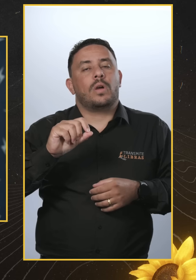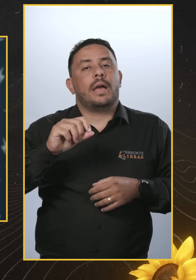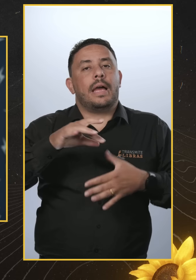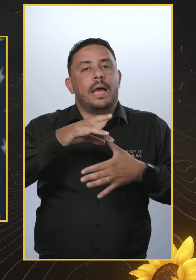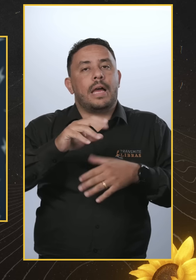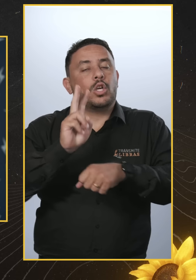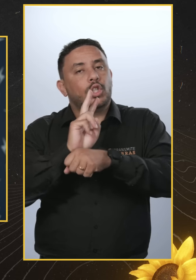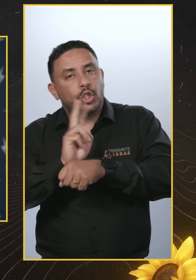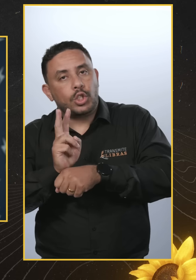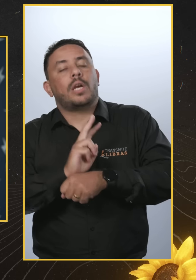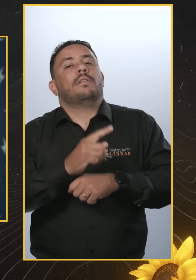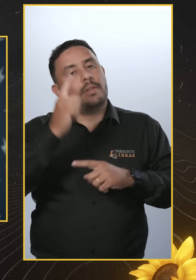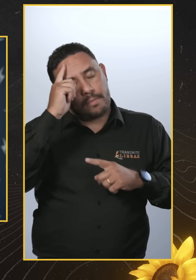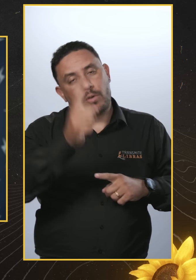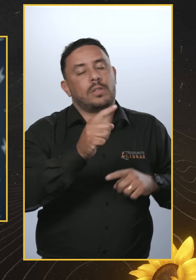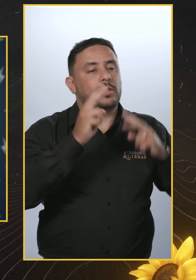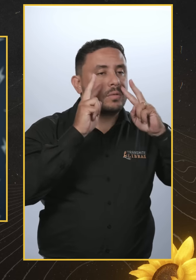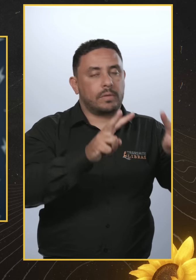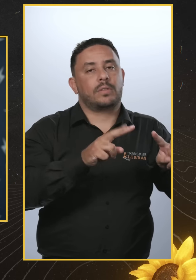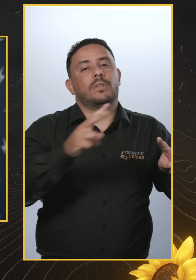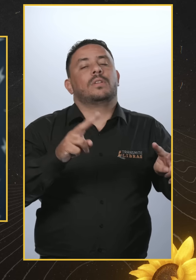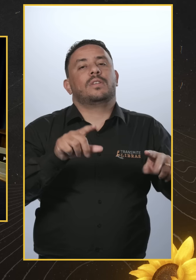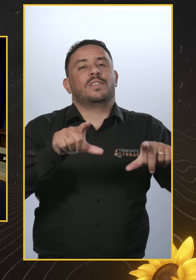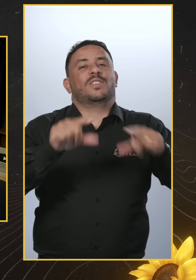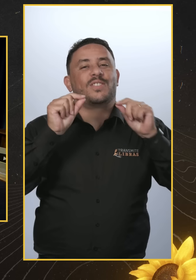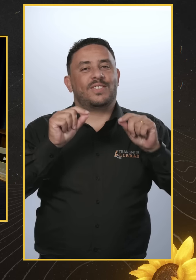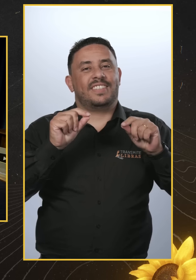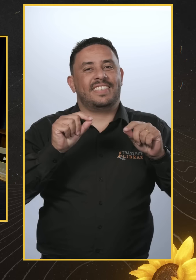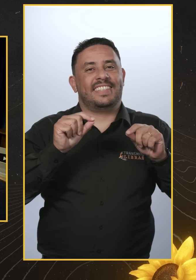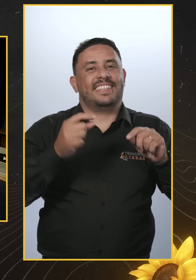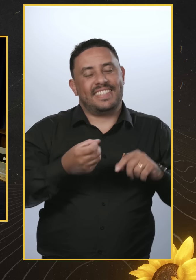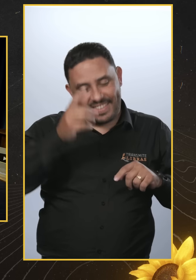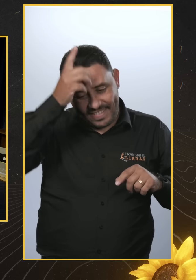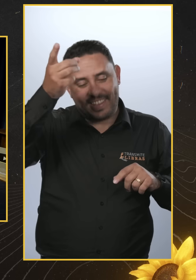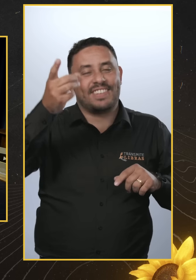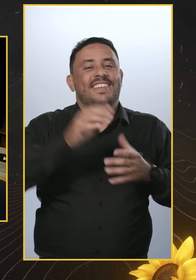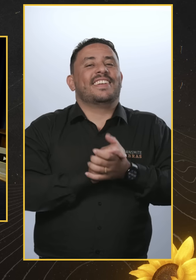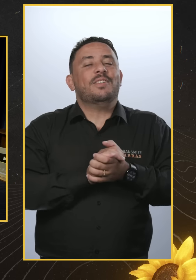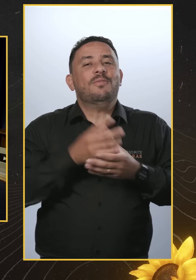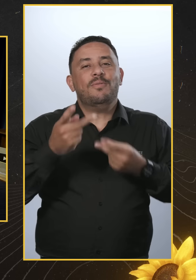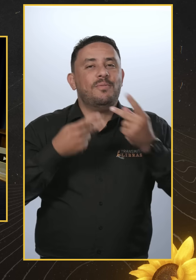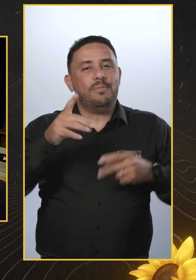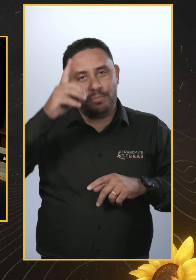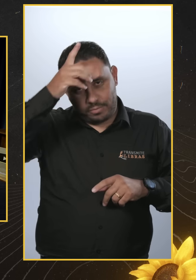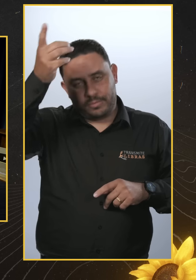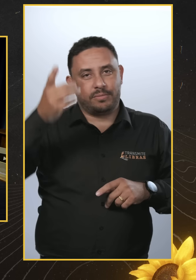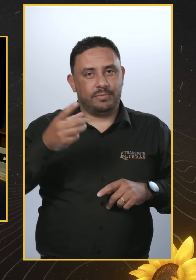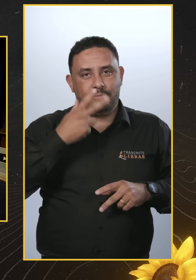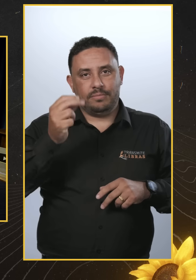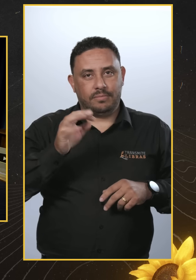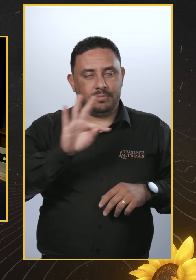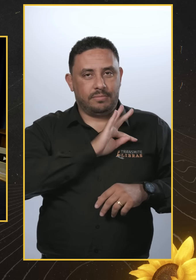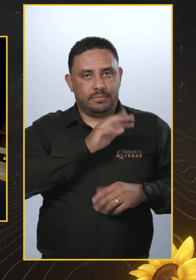cara que tem um cargo de mostrar sua visão Da Cult tu inventou esse cargo não quando você fala inventar é uma técnica que